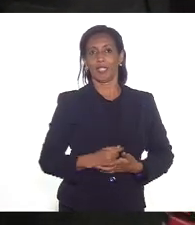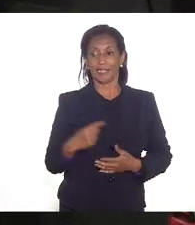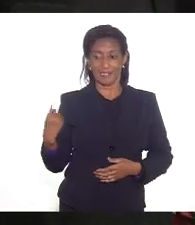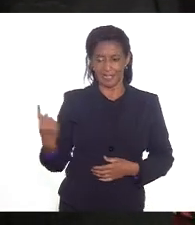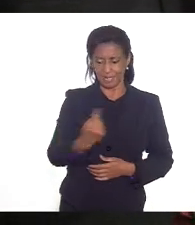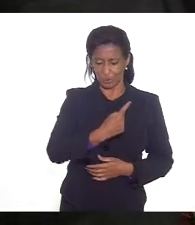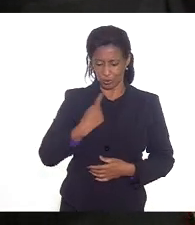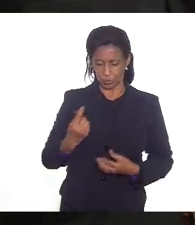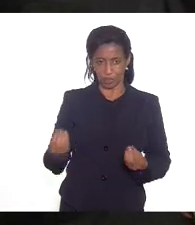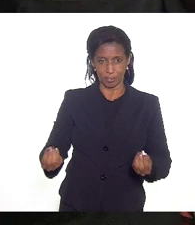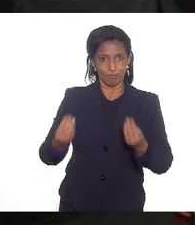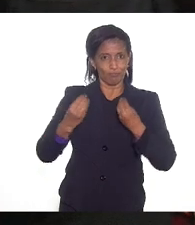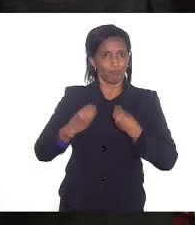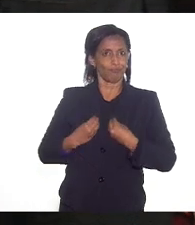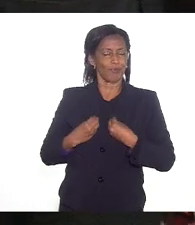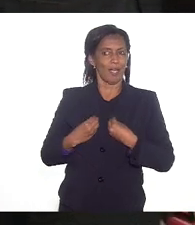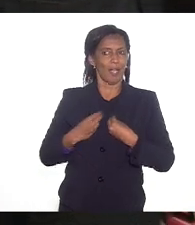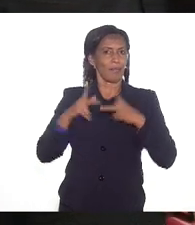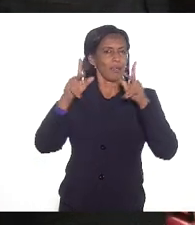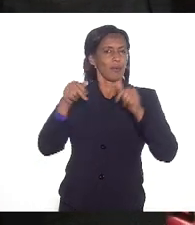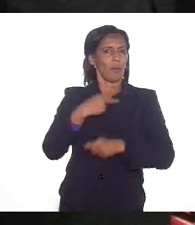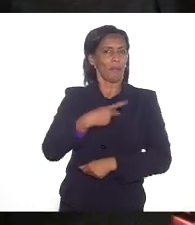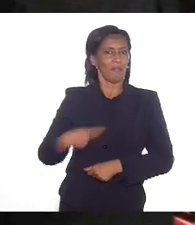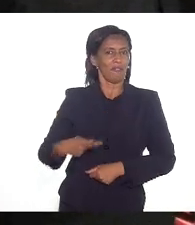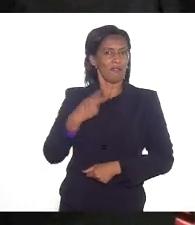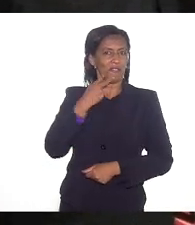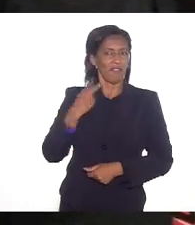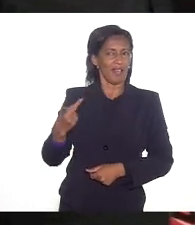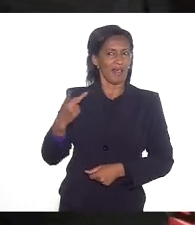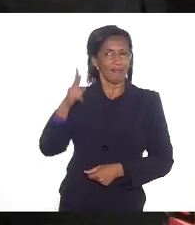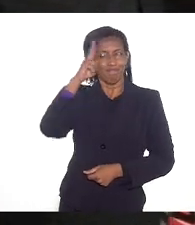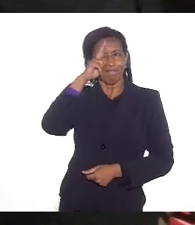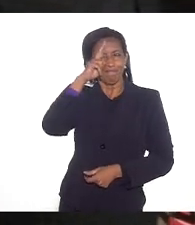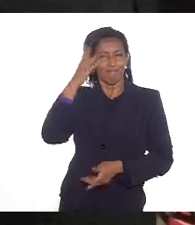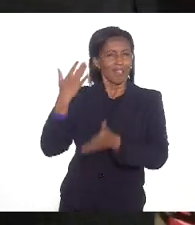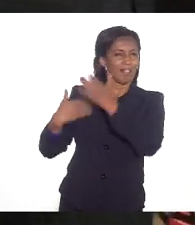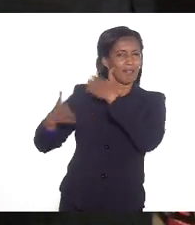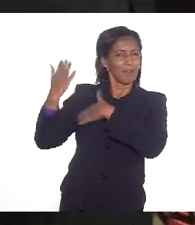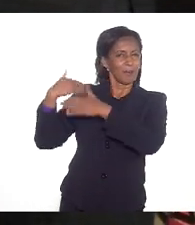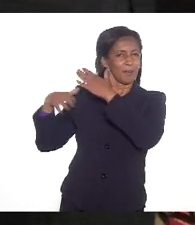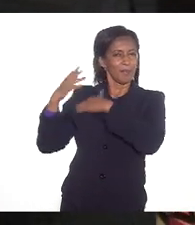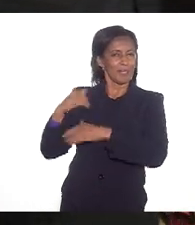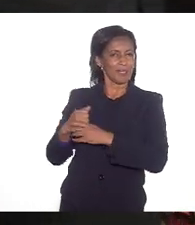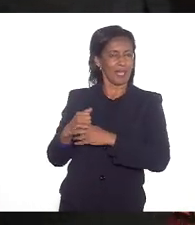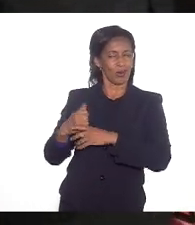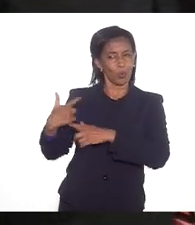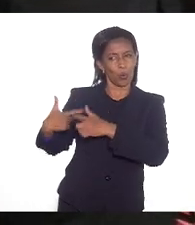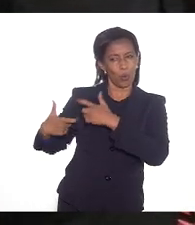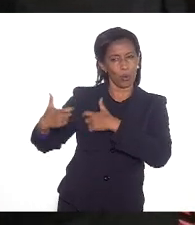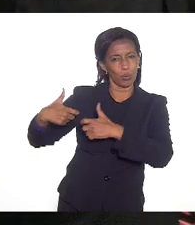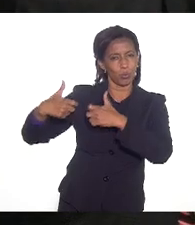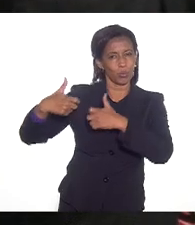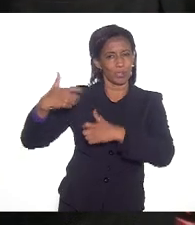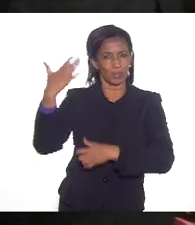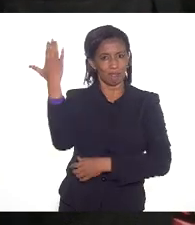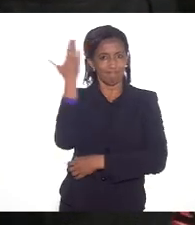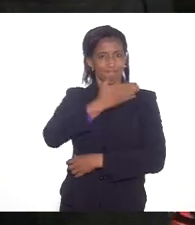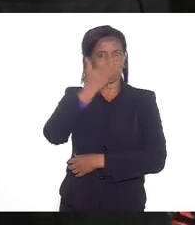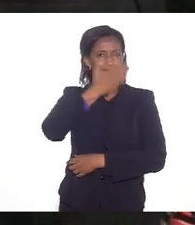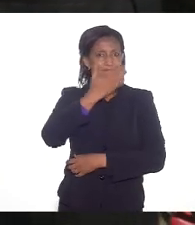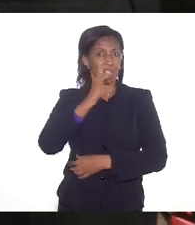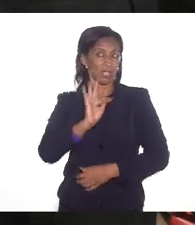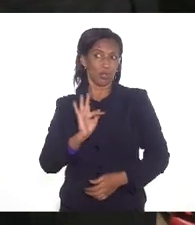cabe apenas Como disse o presidente André Ceciliano reverenciar o passado com a luta e no presente